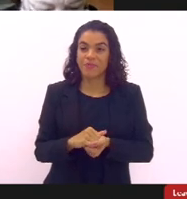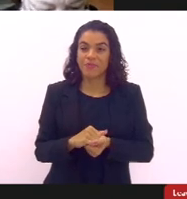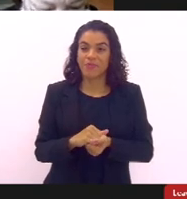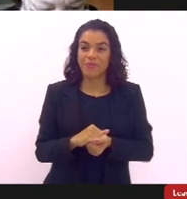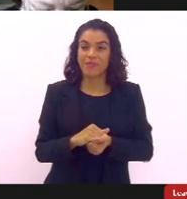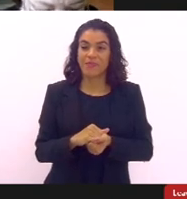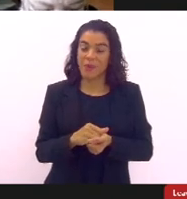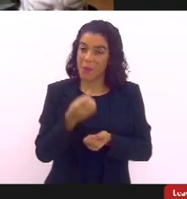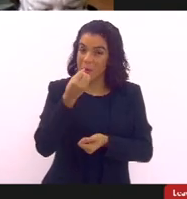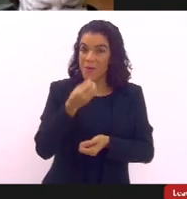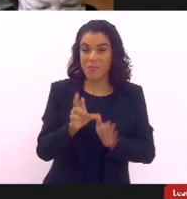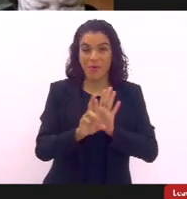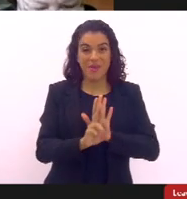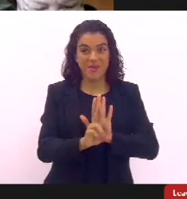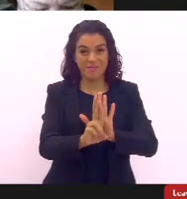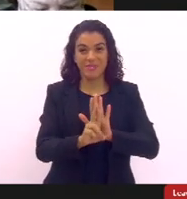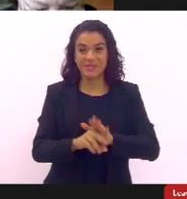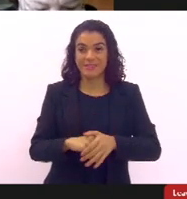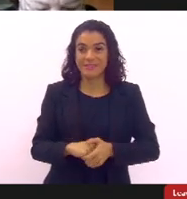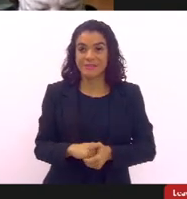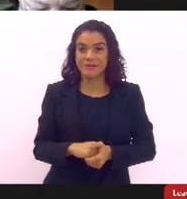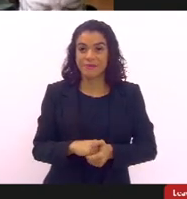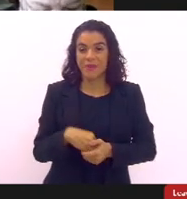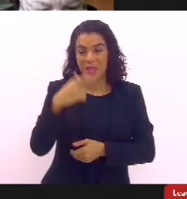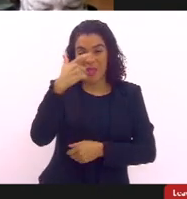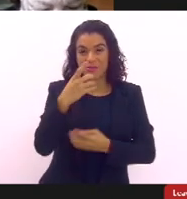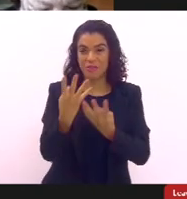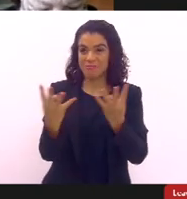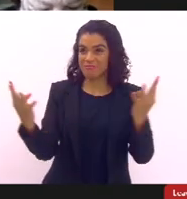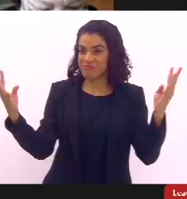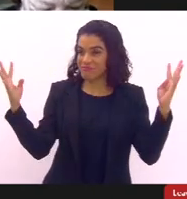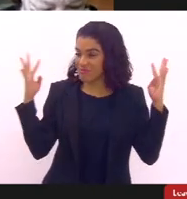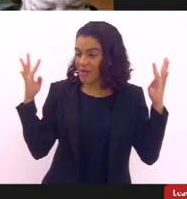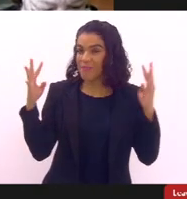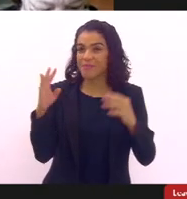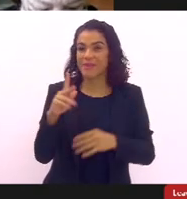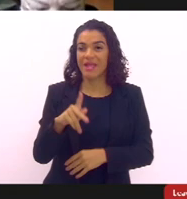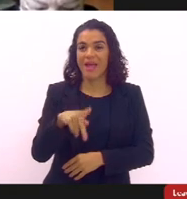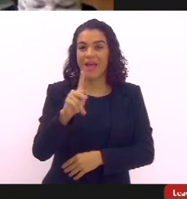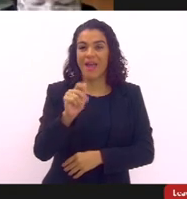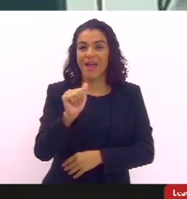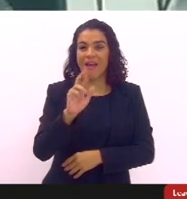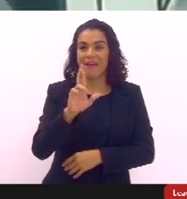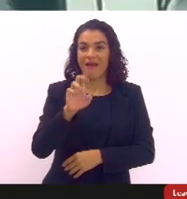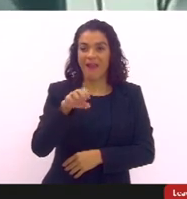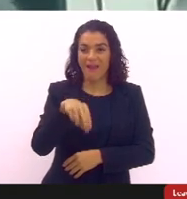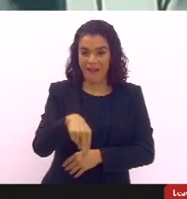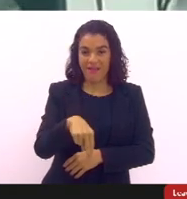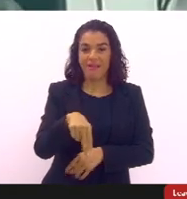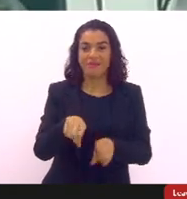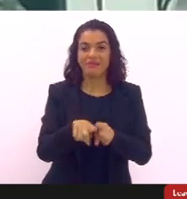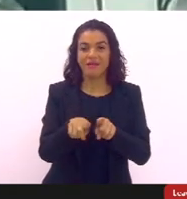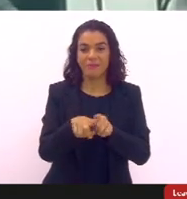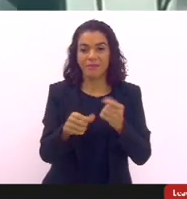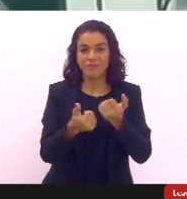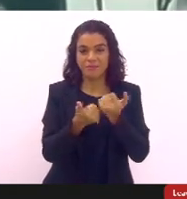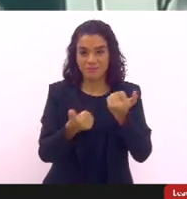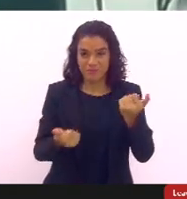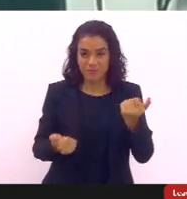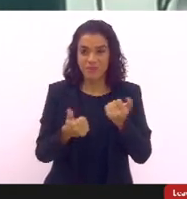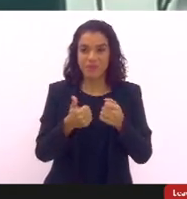Uma boa representação pouco, essa. Eu sou bem cercado. Então, estou aqui com a Kari, que é a superintendente que